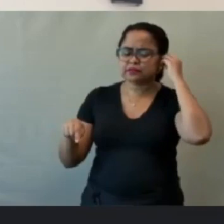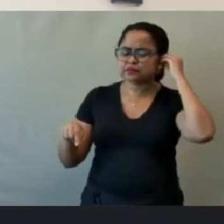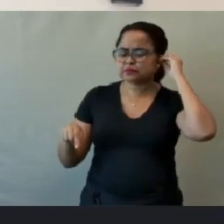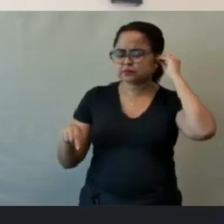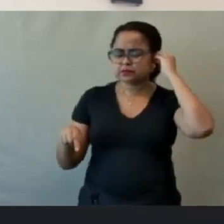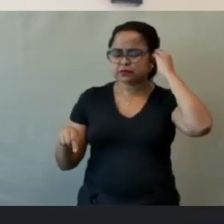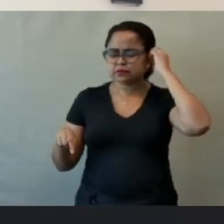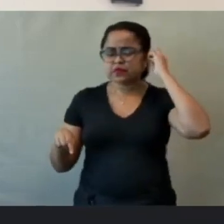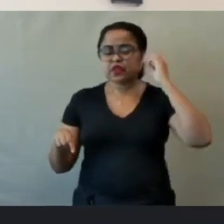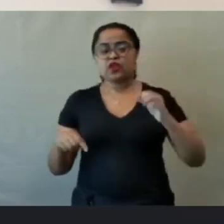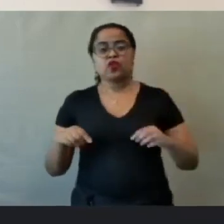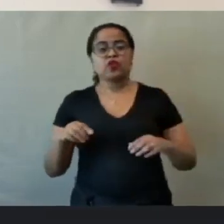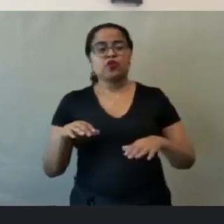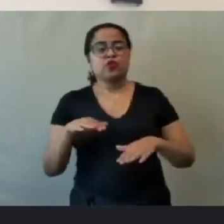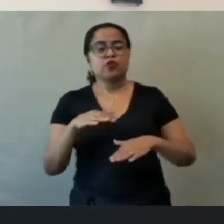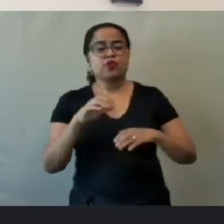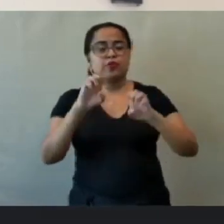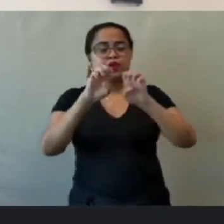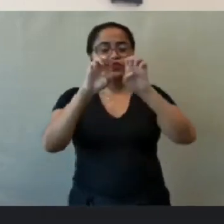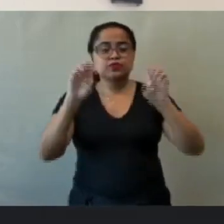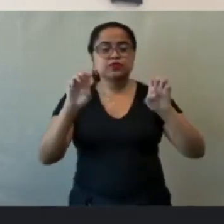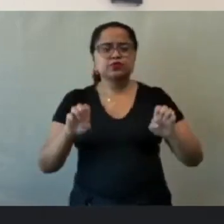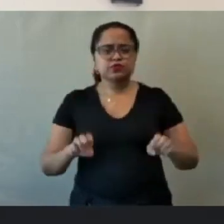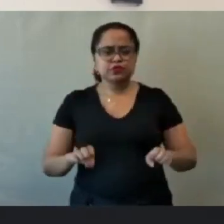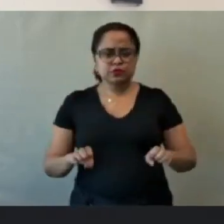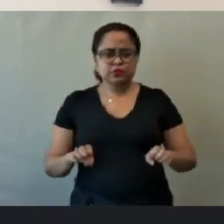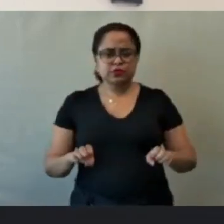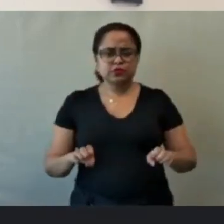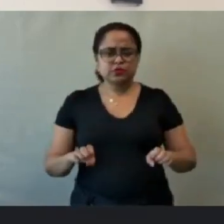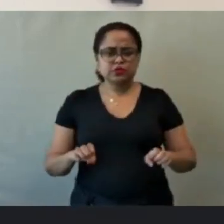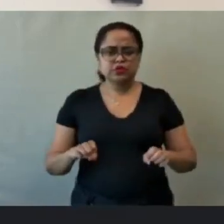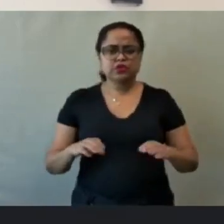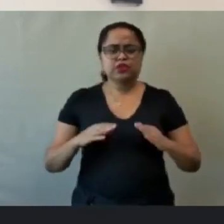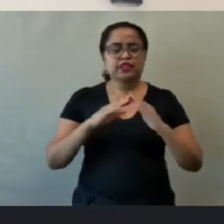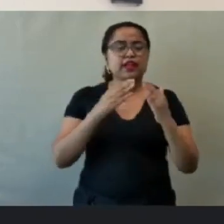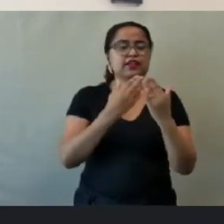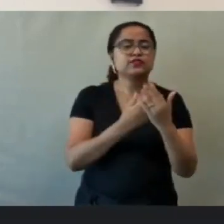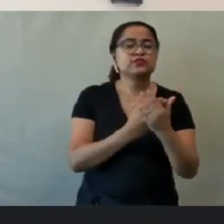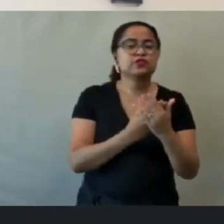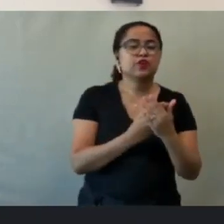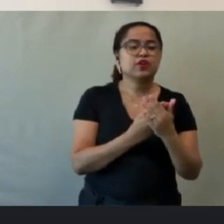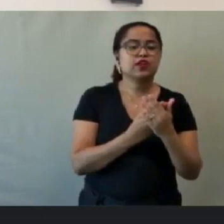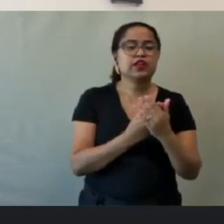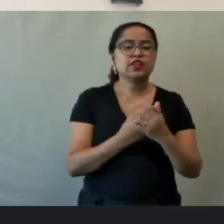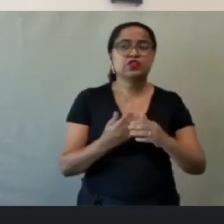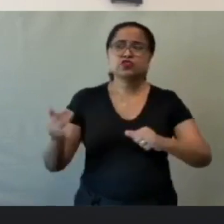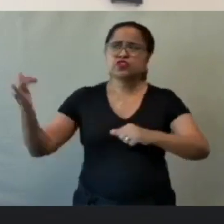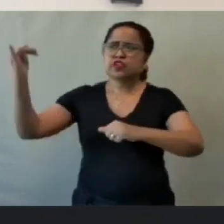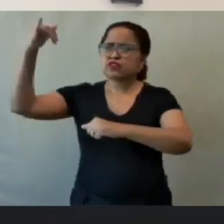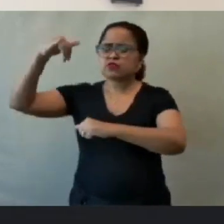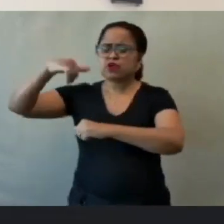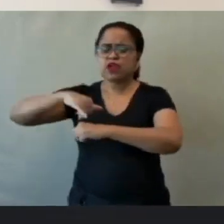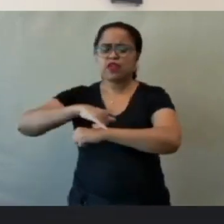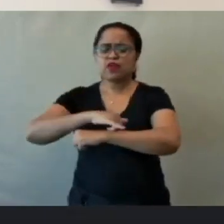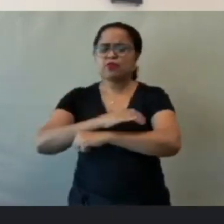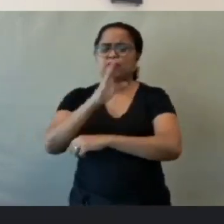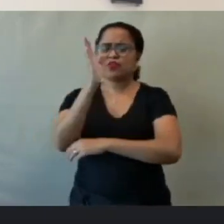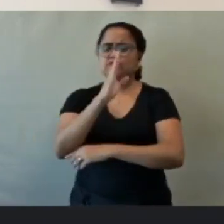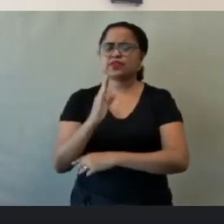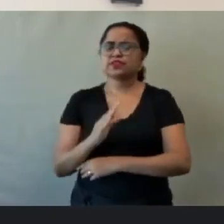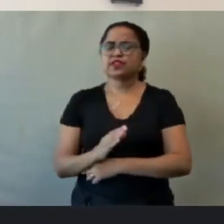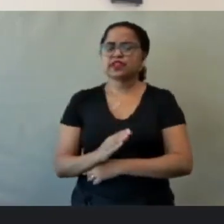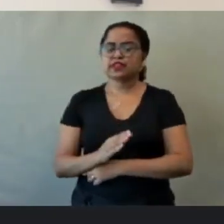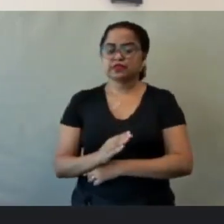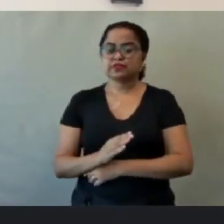física na nossa escola no padrão dos aeroportos brasileiros. Por que a escola é extrema? E aí, gente, nós temos que ter muito cuidado